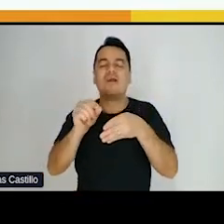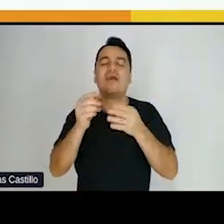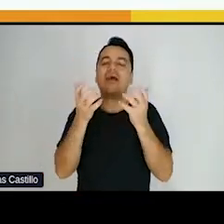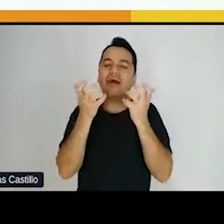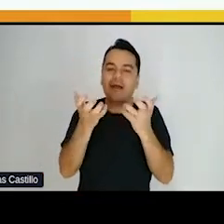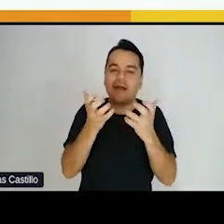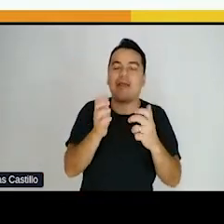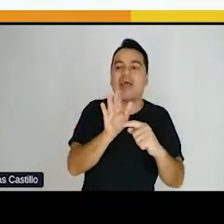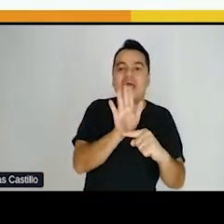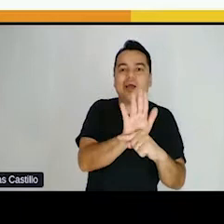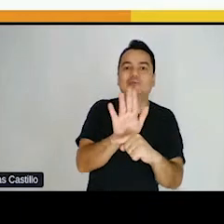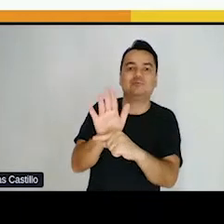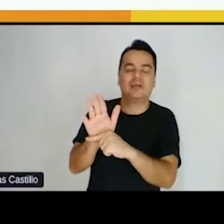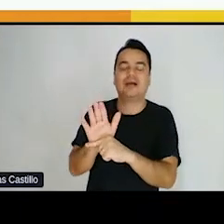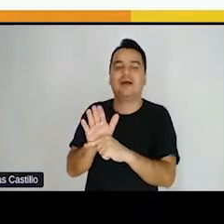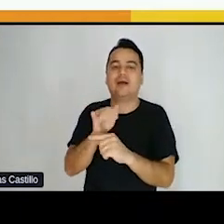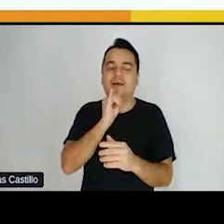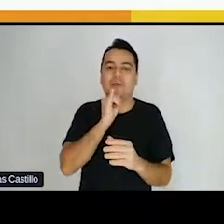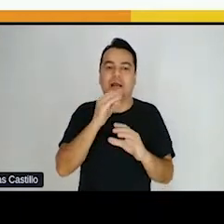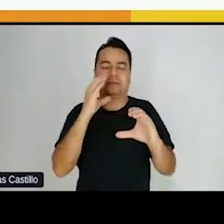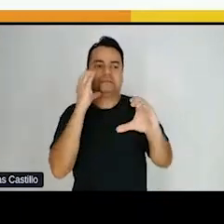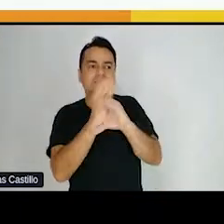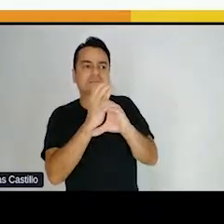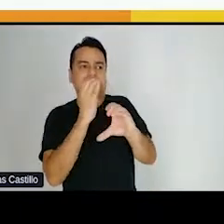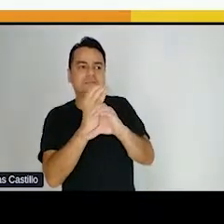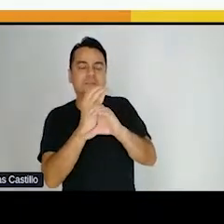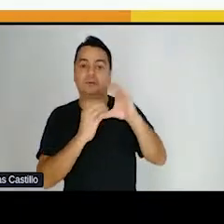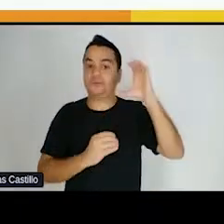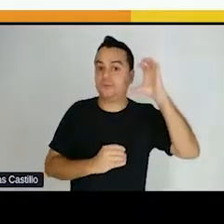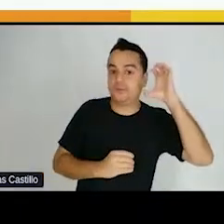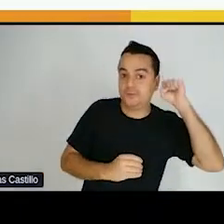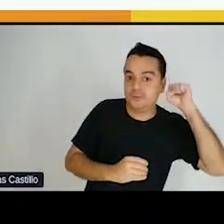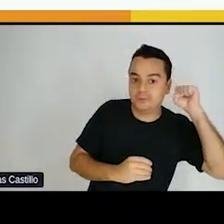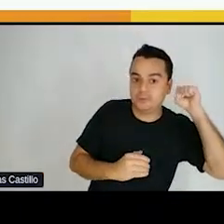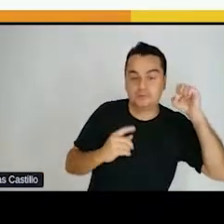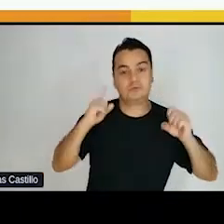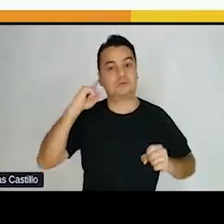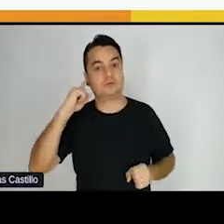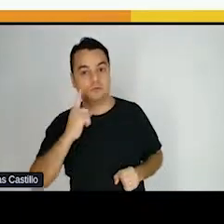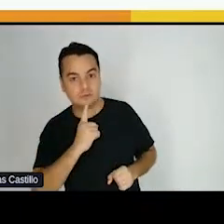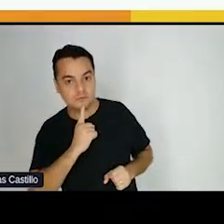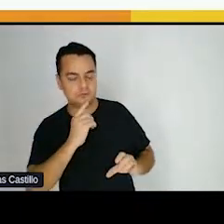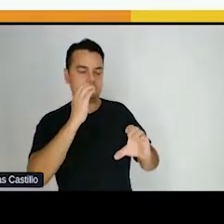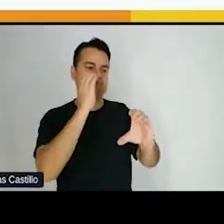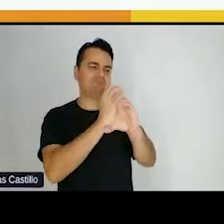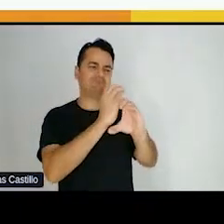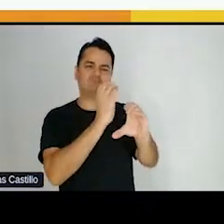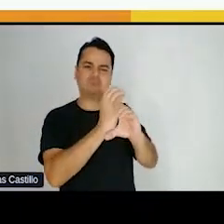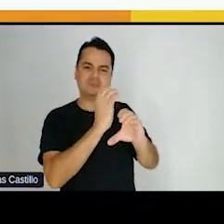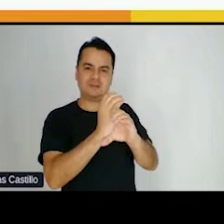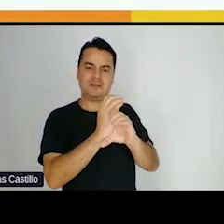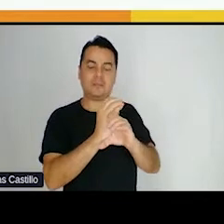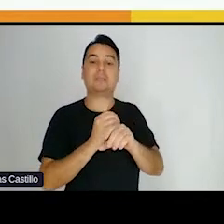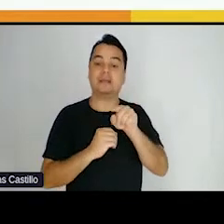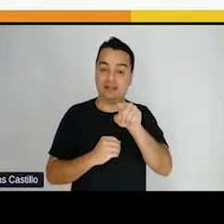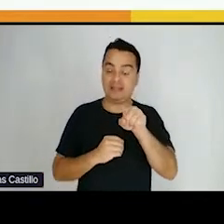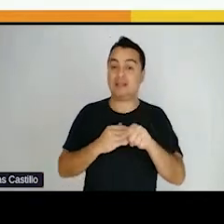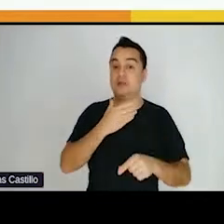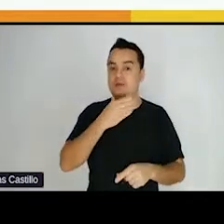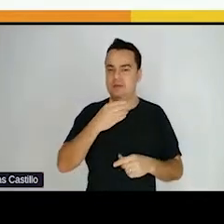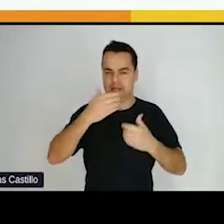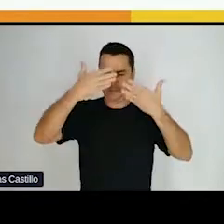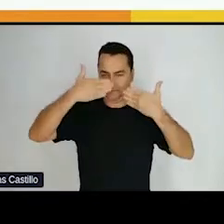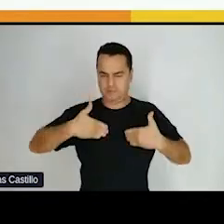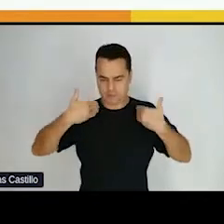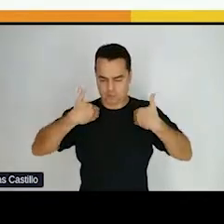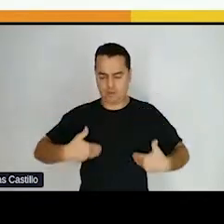existe entre surdos e ouvintes, tá? E eu sou homem, tenho cabelo curto,